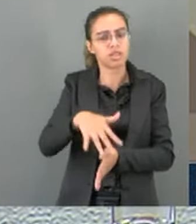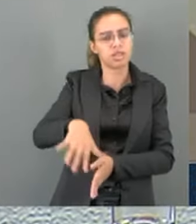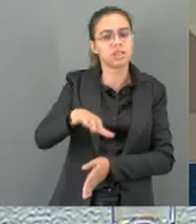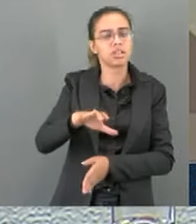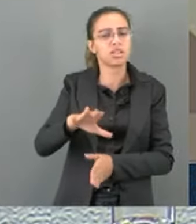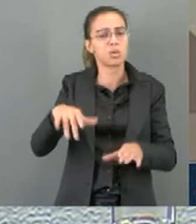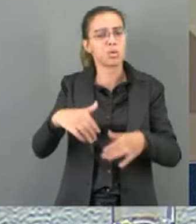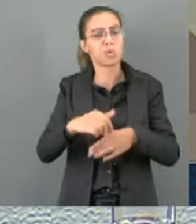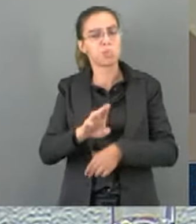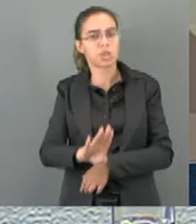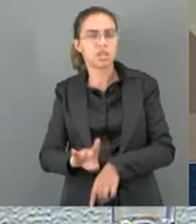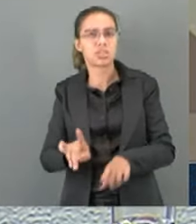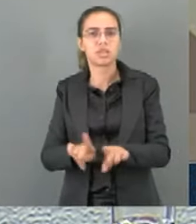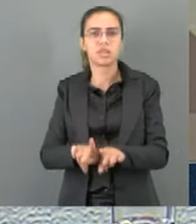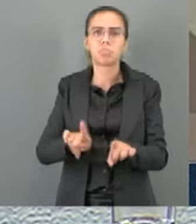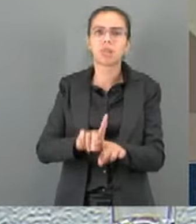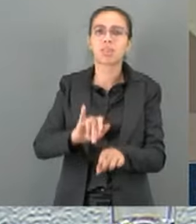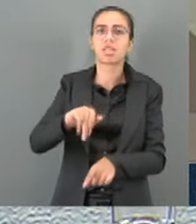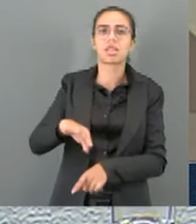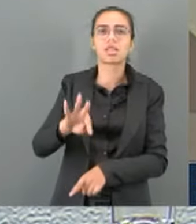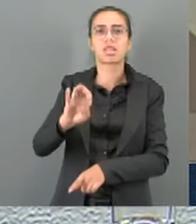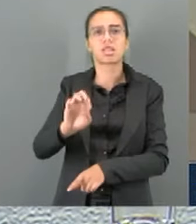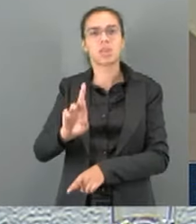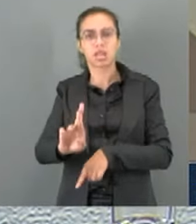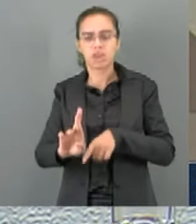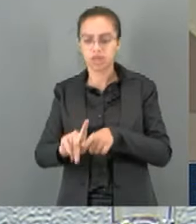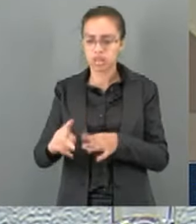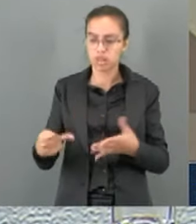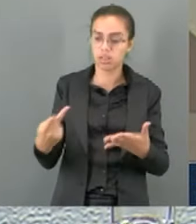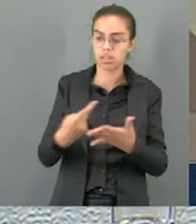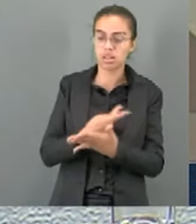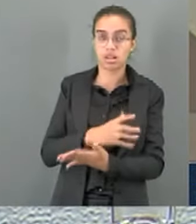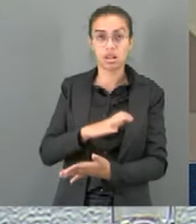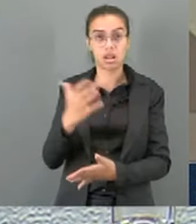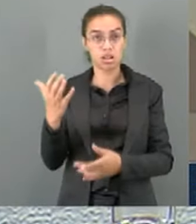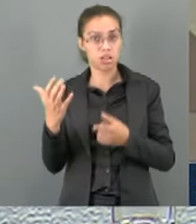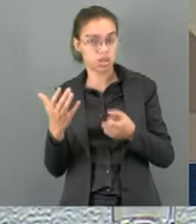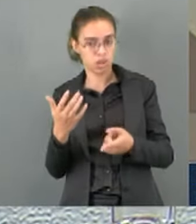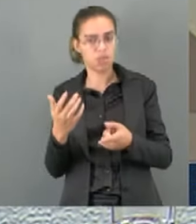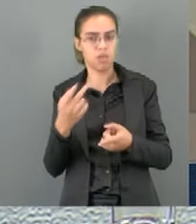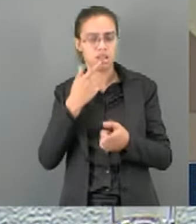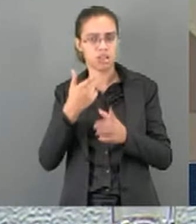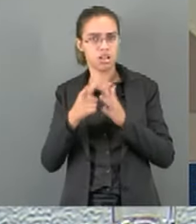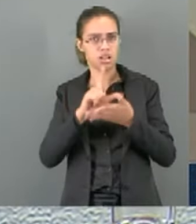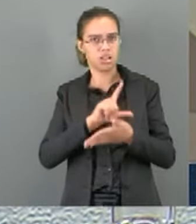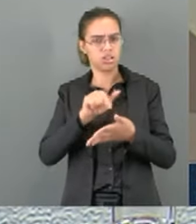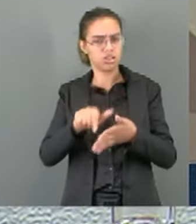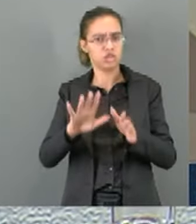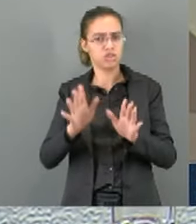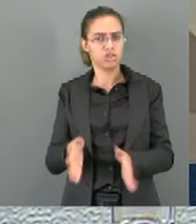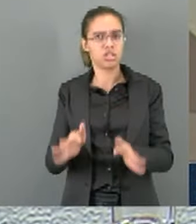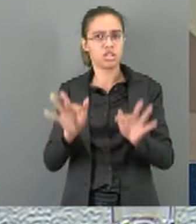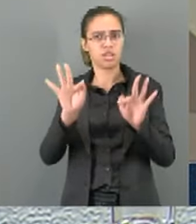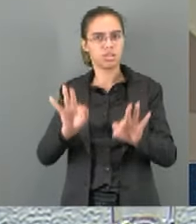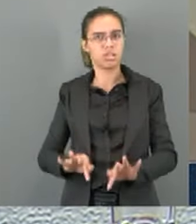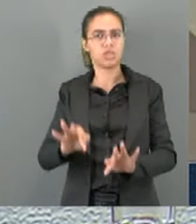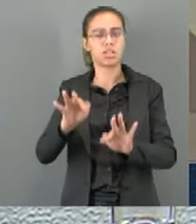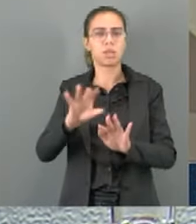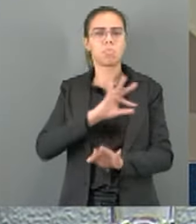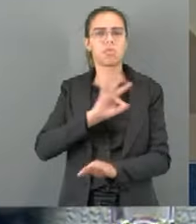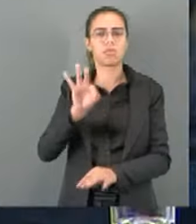entre Patrocinense e Inter de Limeira. Certo? Esse é um caso, e mencionei um pouco antes também que inclusive essa operação já foi finalizada no âmbito da PF,